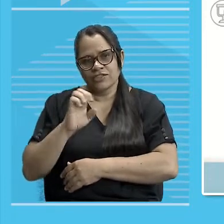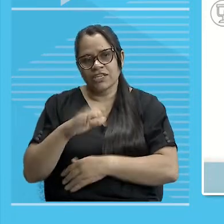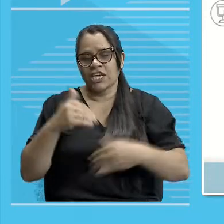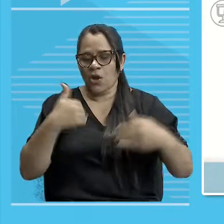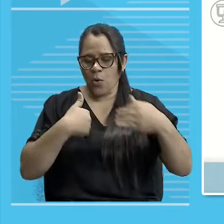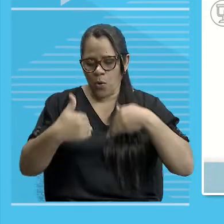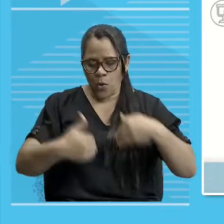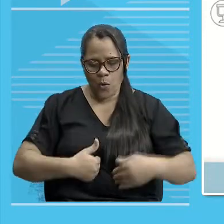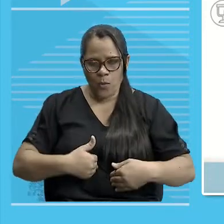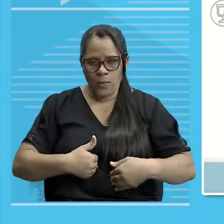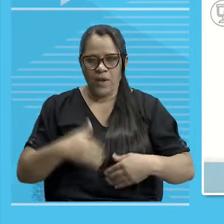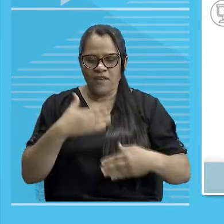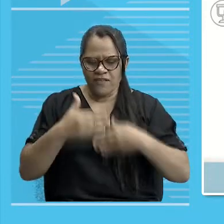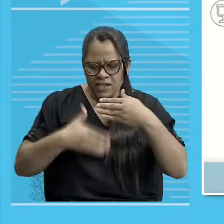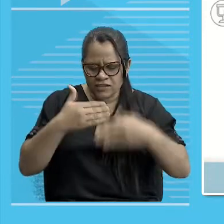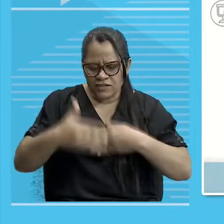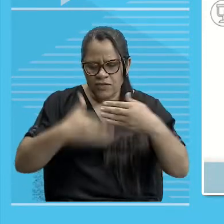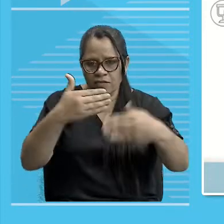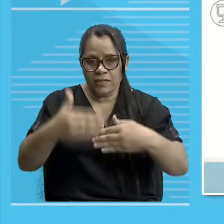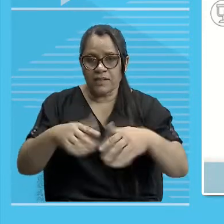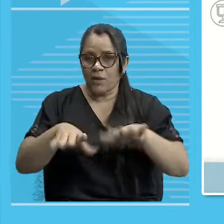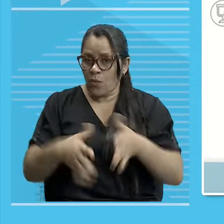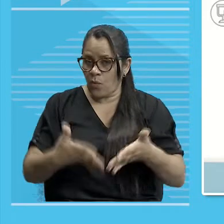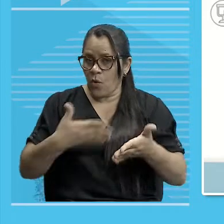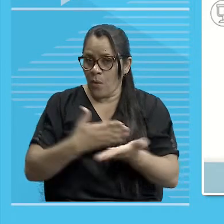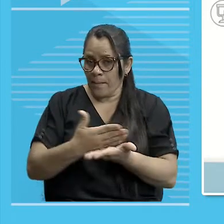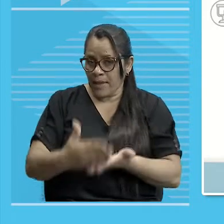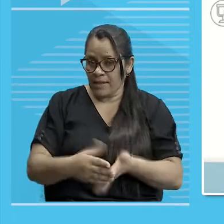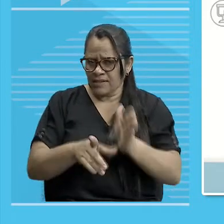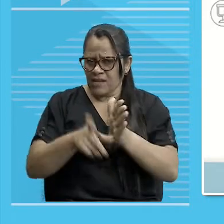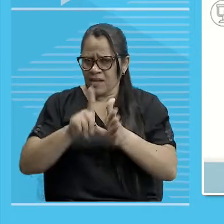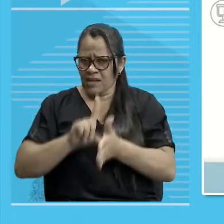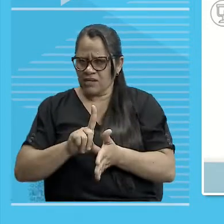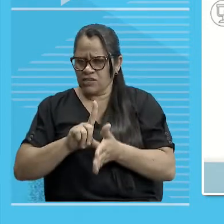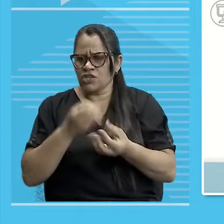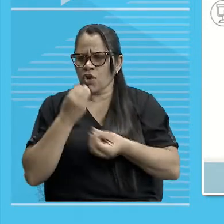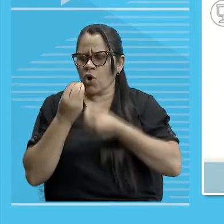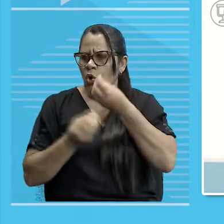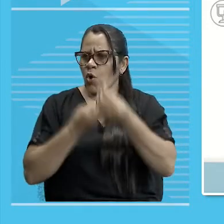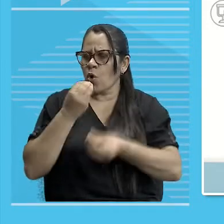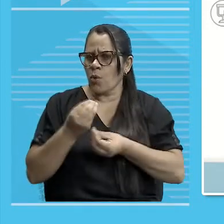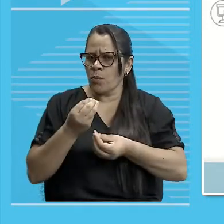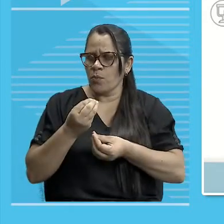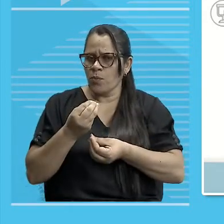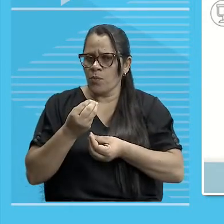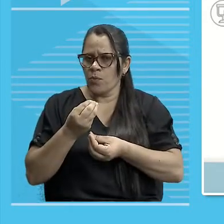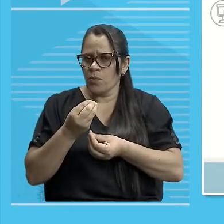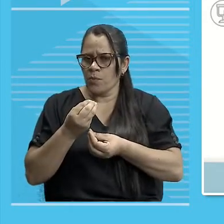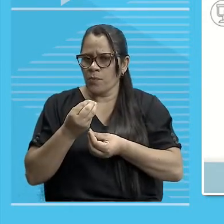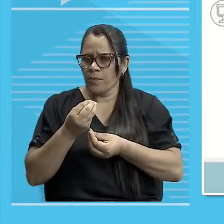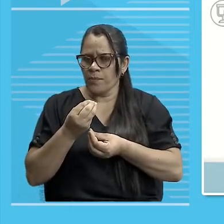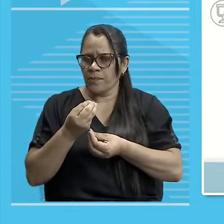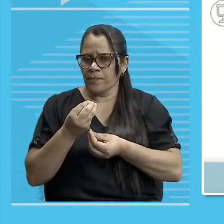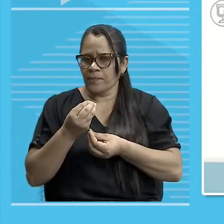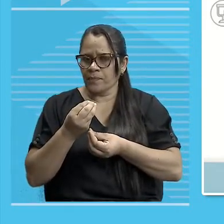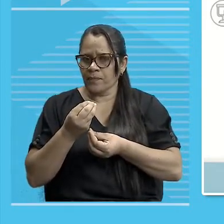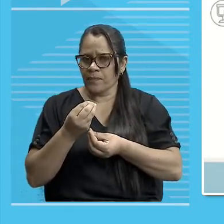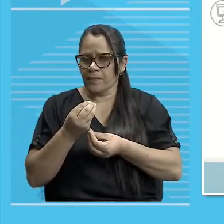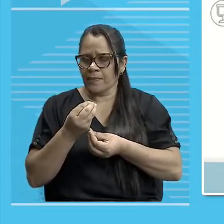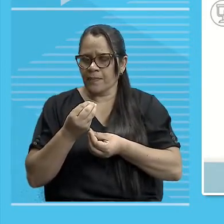até antes. Antes, professor? É, filho.